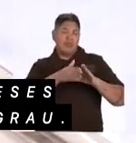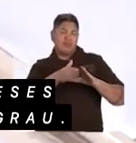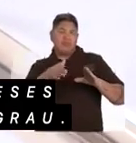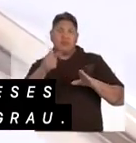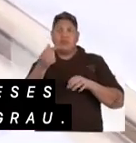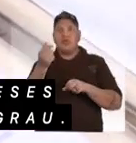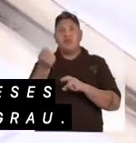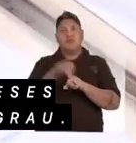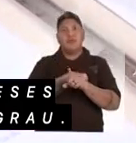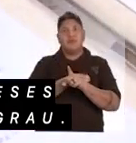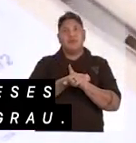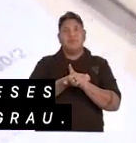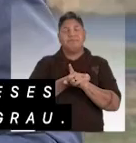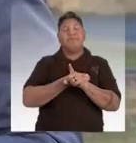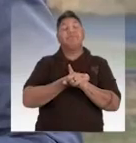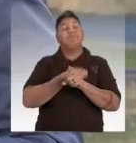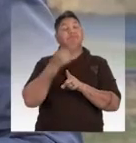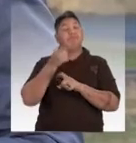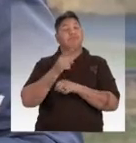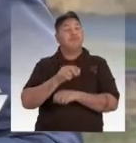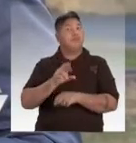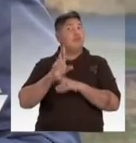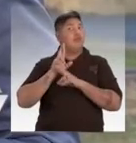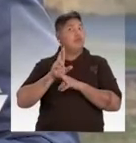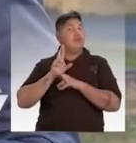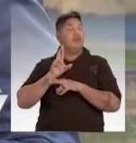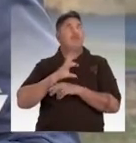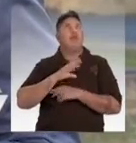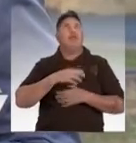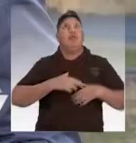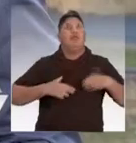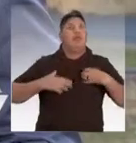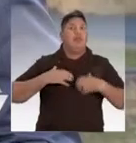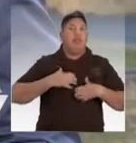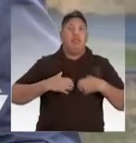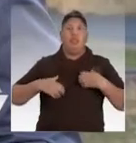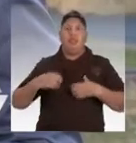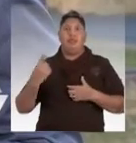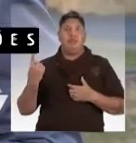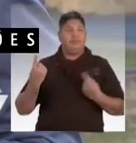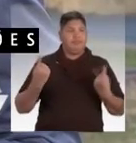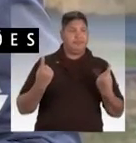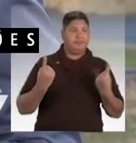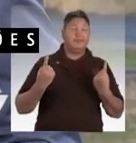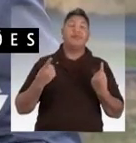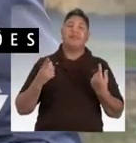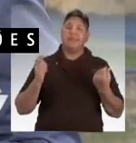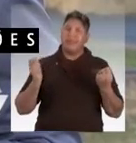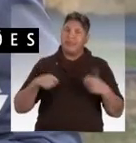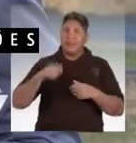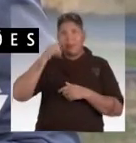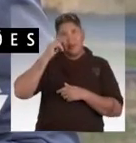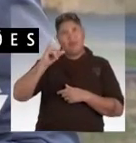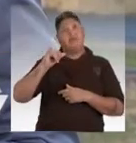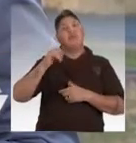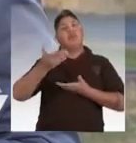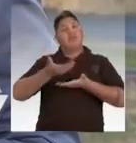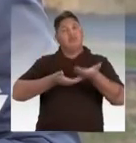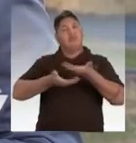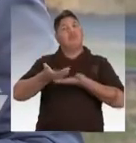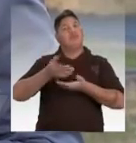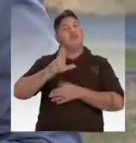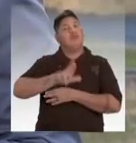meses, apenas no primeiro grau. Essa espera, que muitas vezes traz angústia para as partes, pode ser evitada por meio de mediações